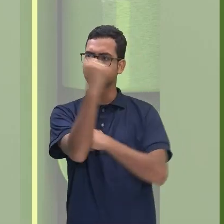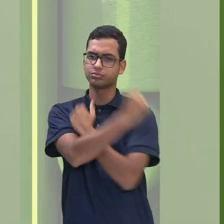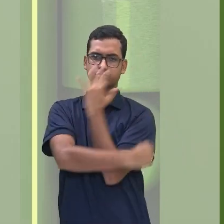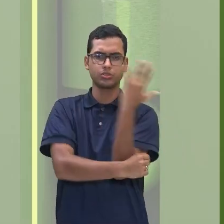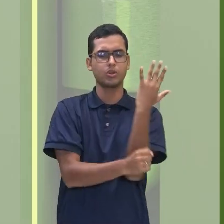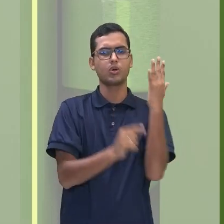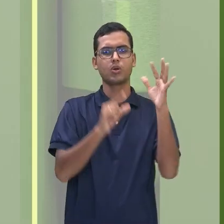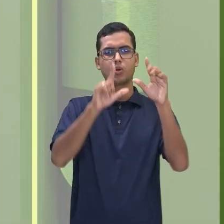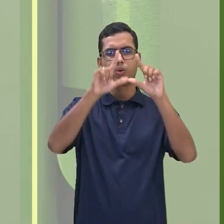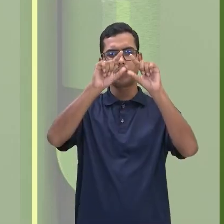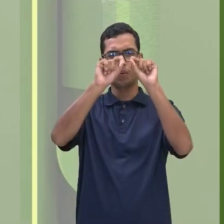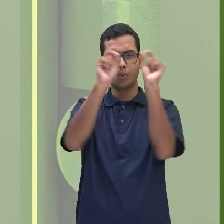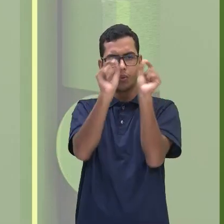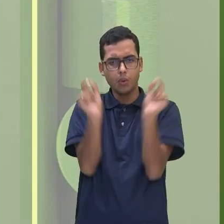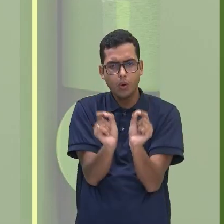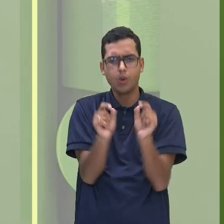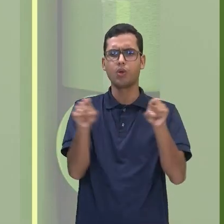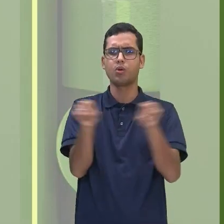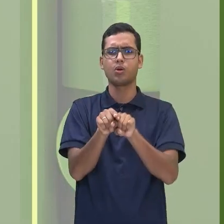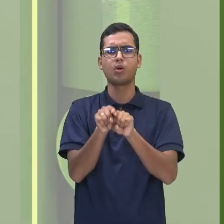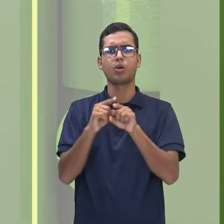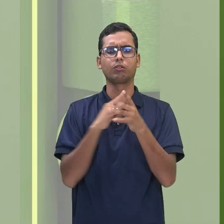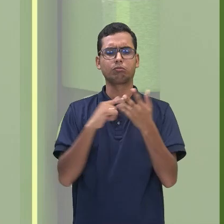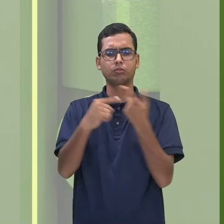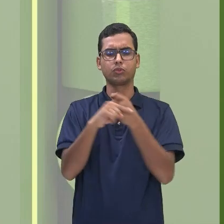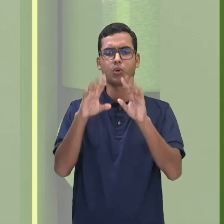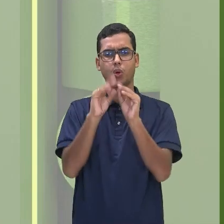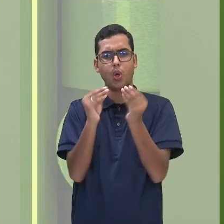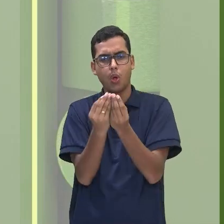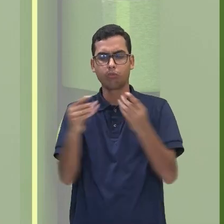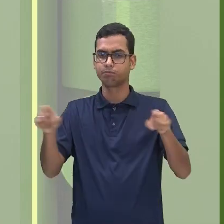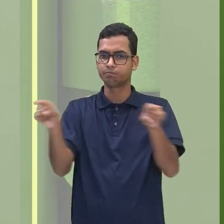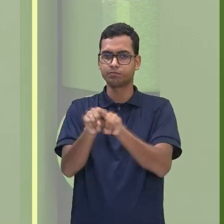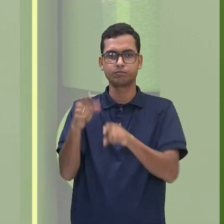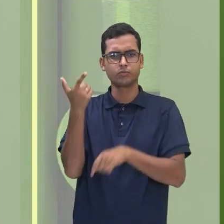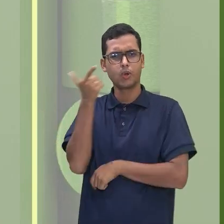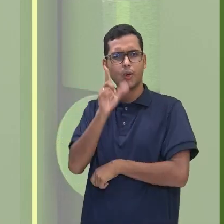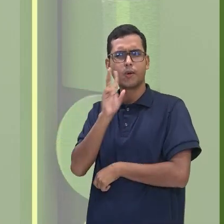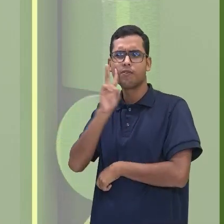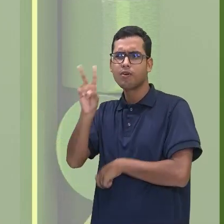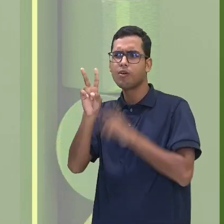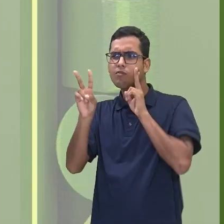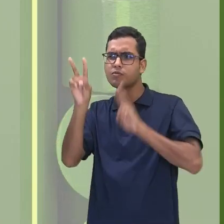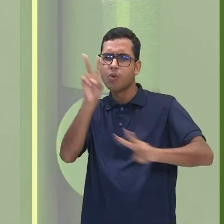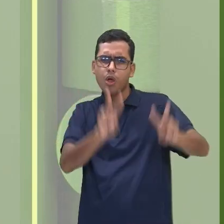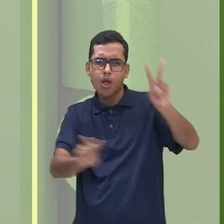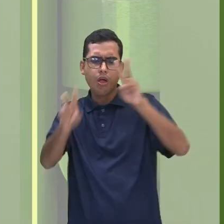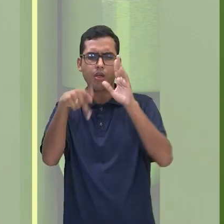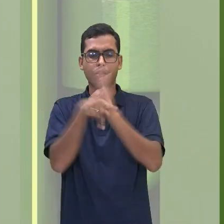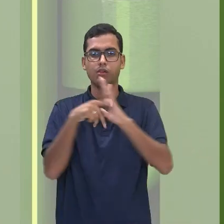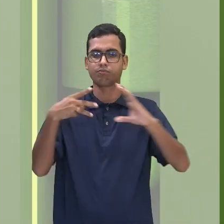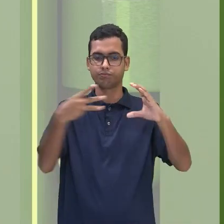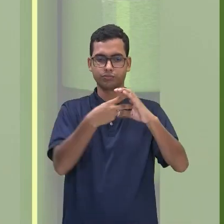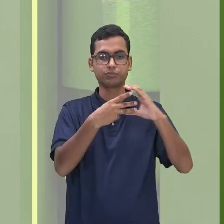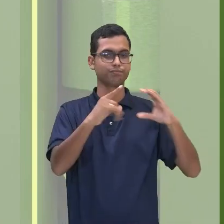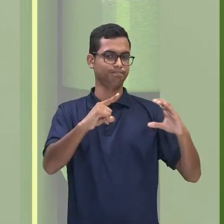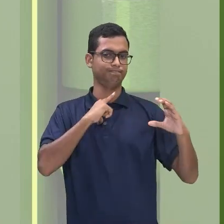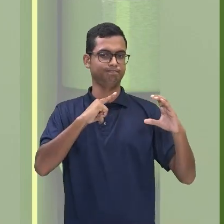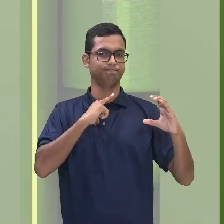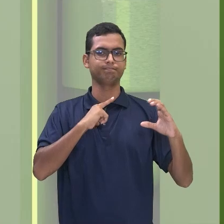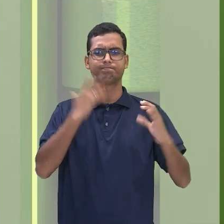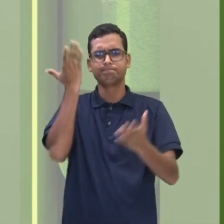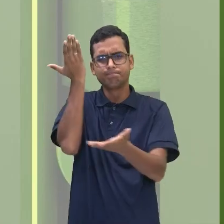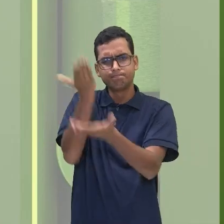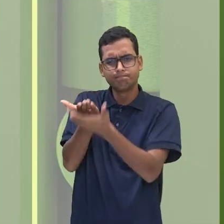micro-organismos. Tudo isso que você conseguiu visualizar aí na sua telinha é formado por células. Então,